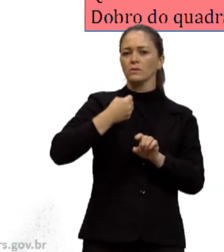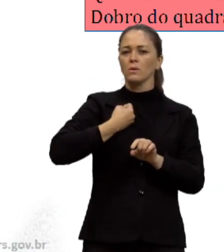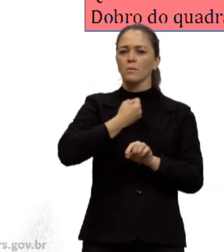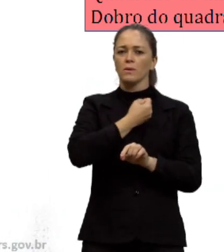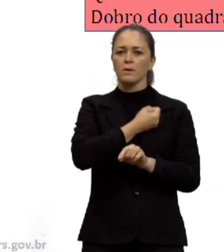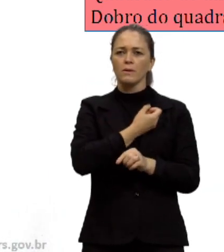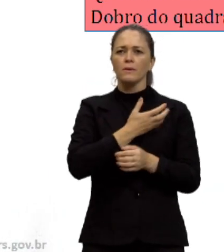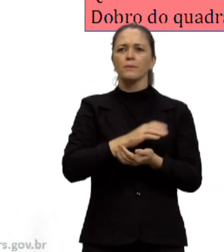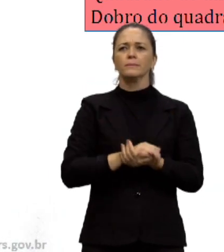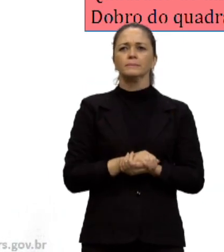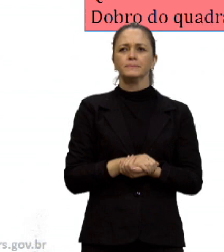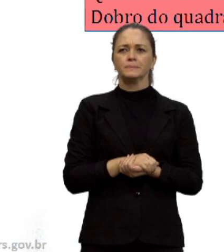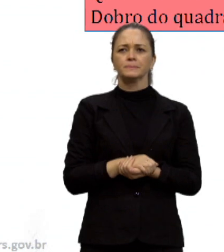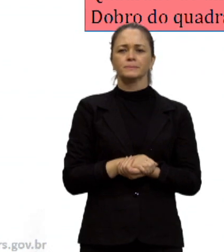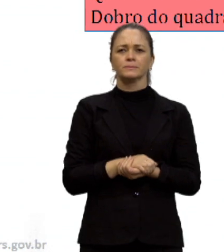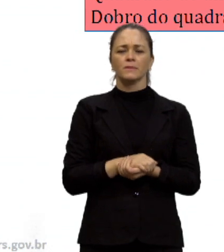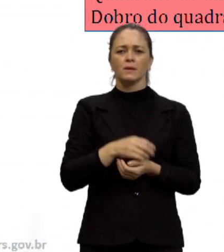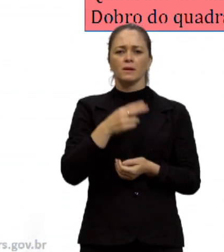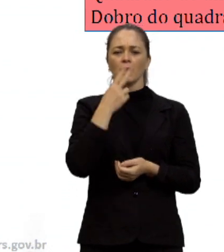número